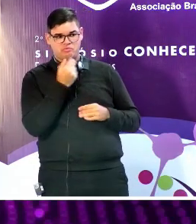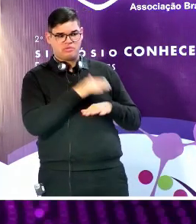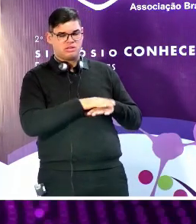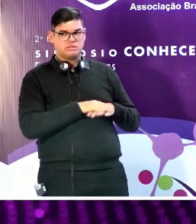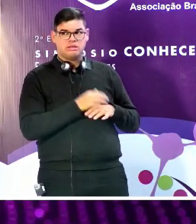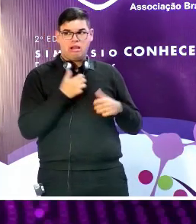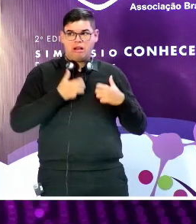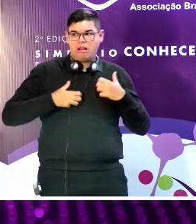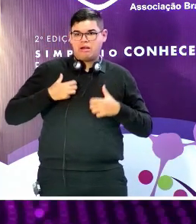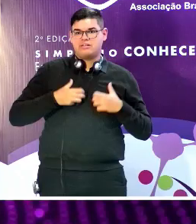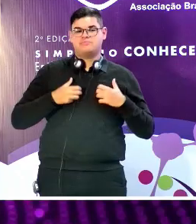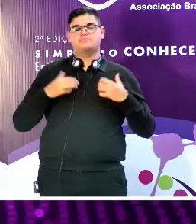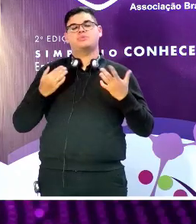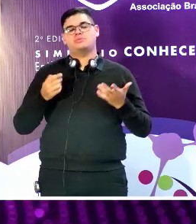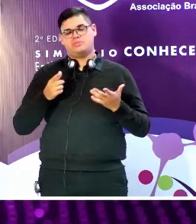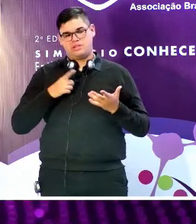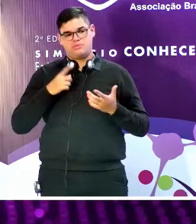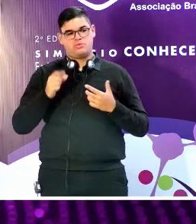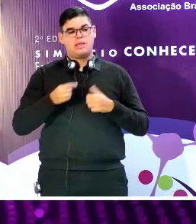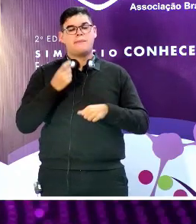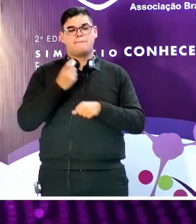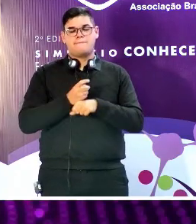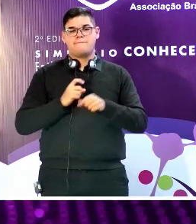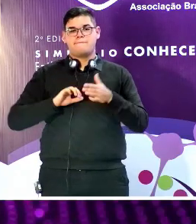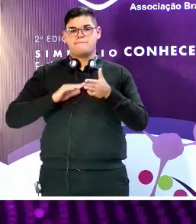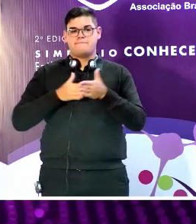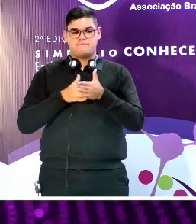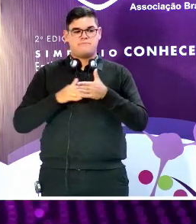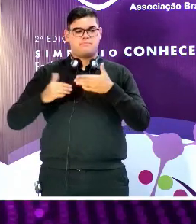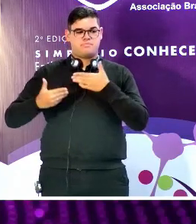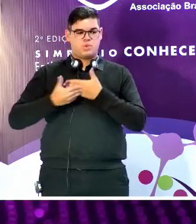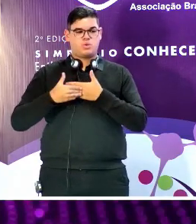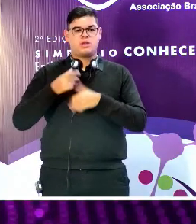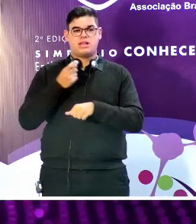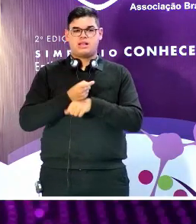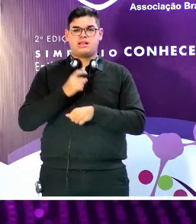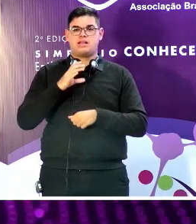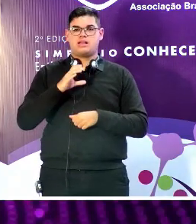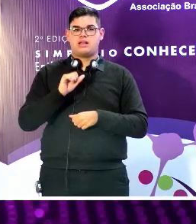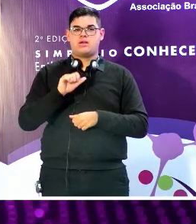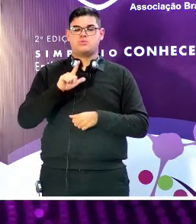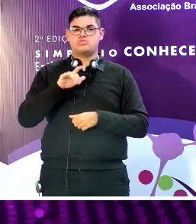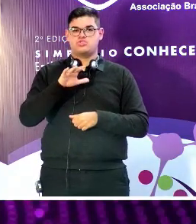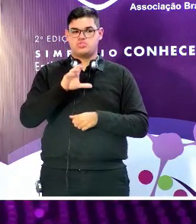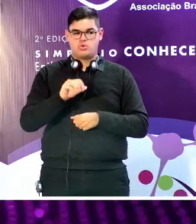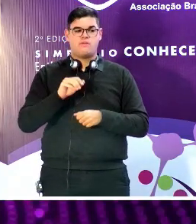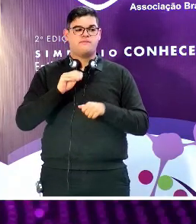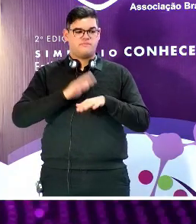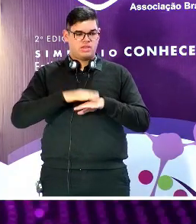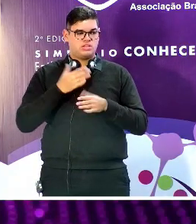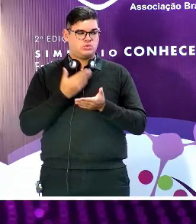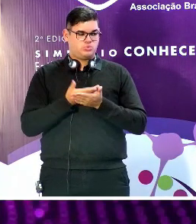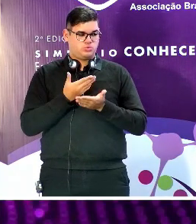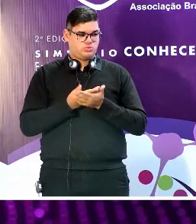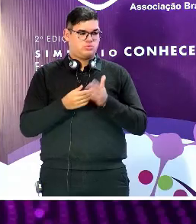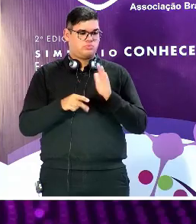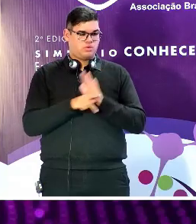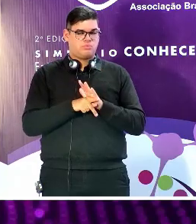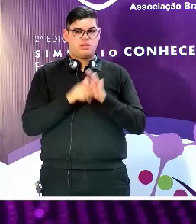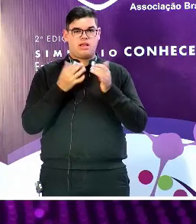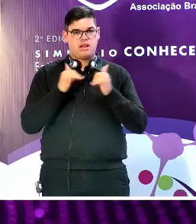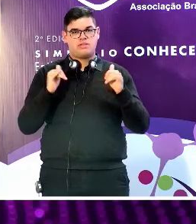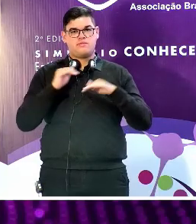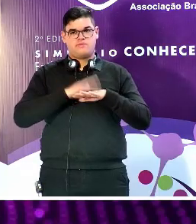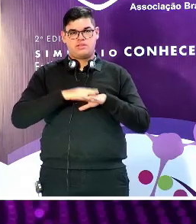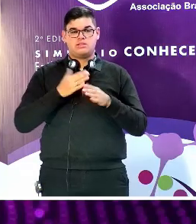no bloqueio de canais de cálcio. E aí a gente fez esses estudos com eletrofisiologia, com PET clamp. Quem,